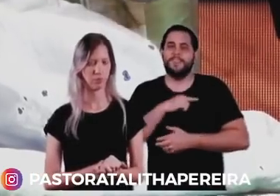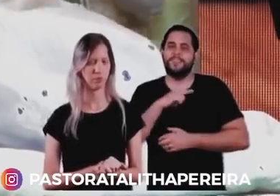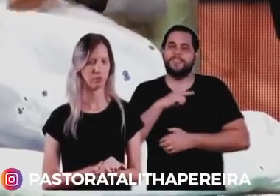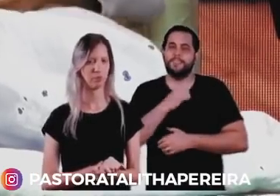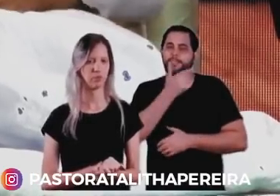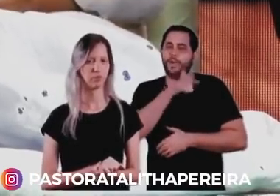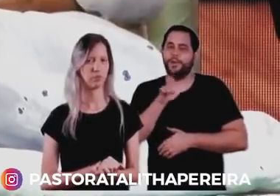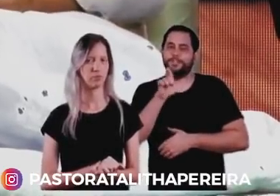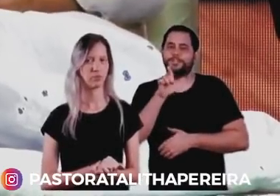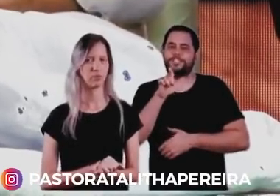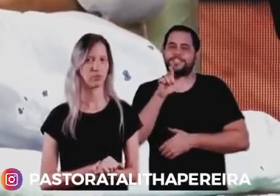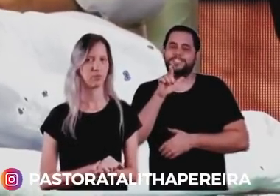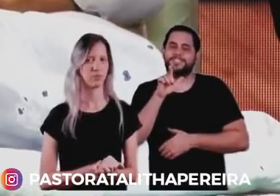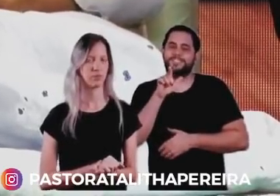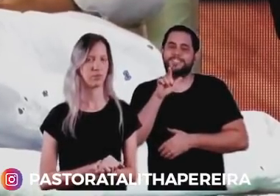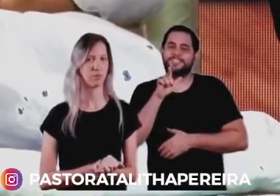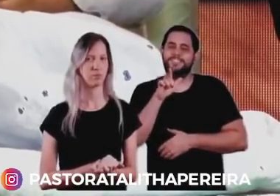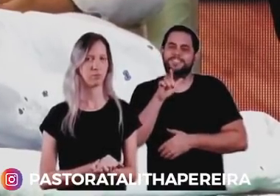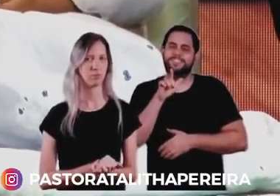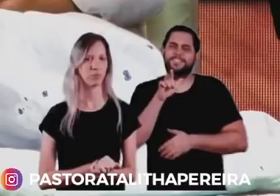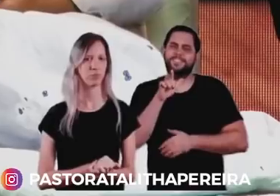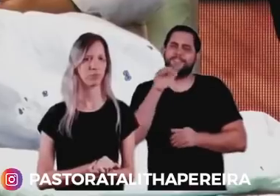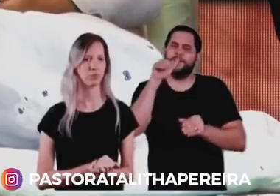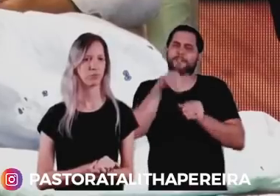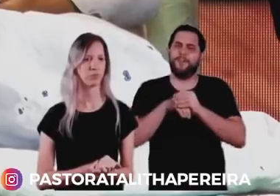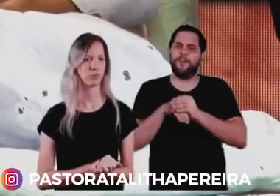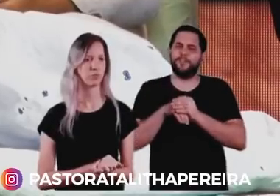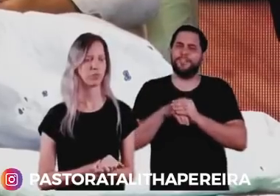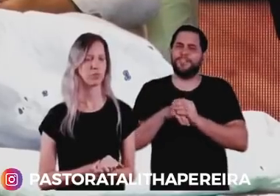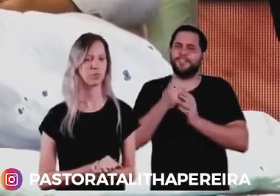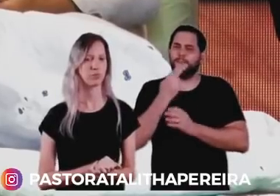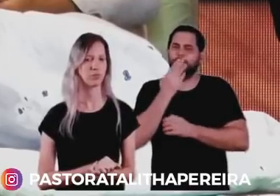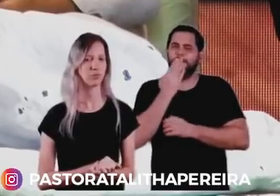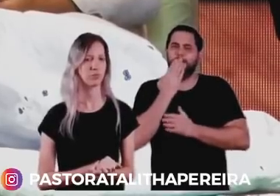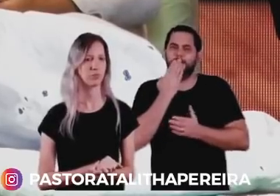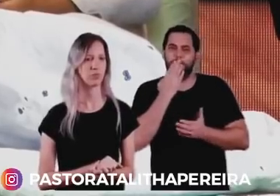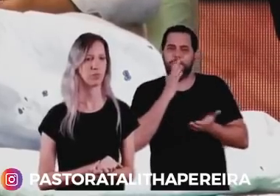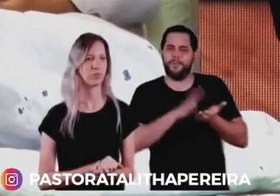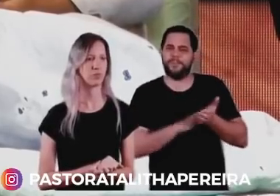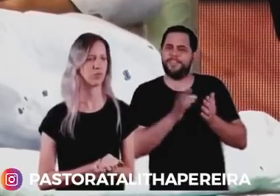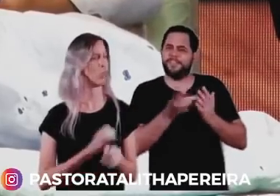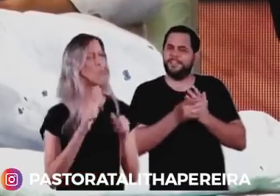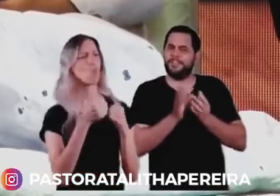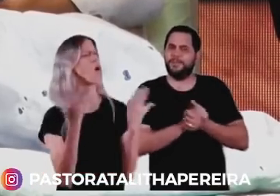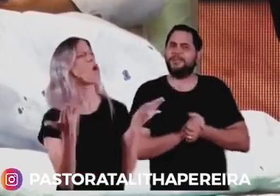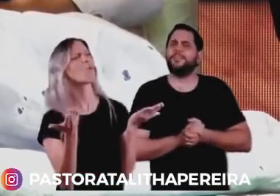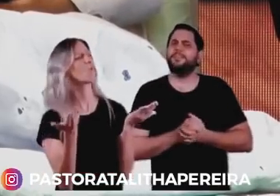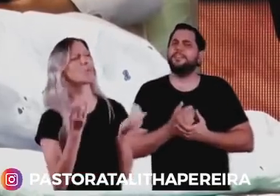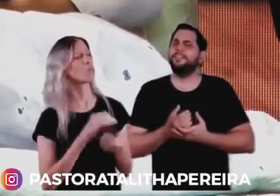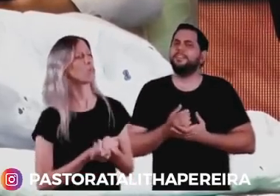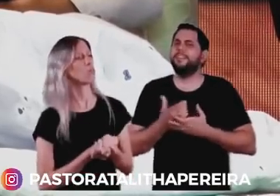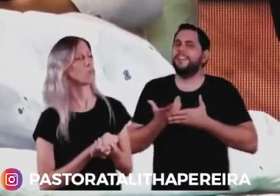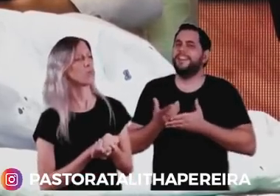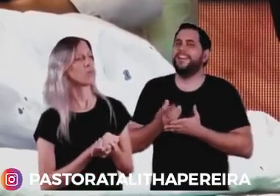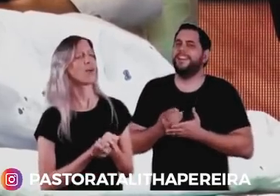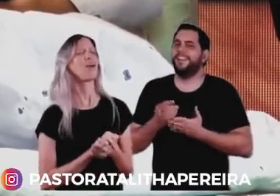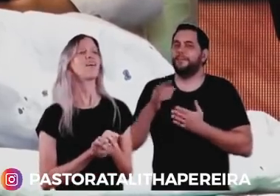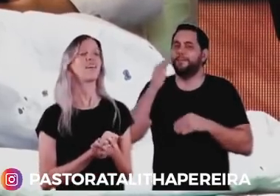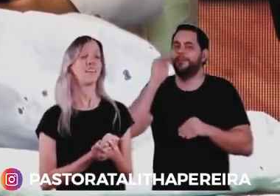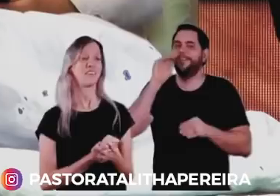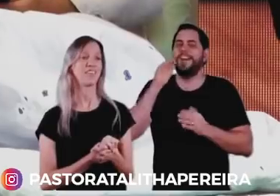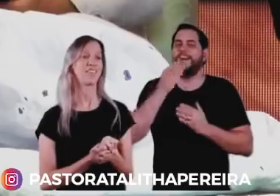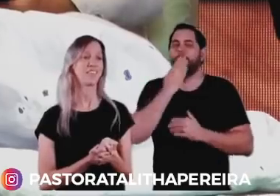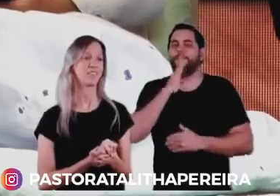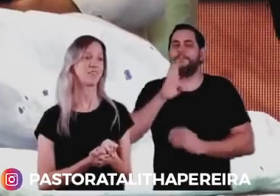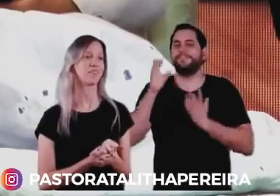um voto lançado aí, os votos de casamento, né? No matrimônio, né? Qual foi? É o voto da quarentena agora, né? Tem